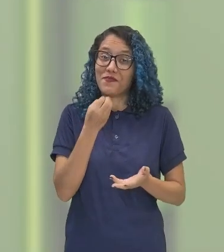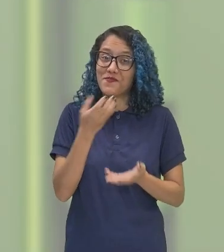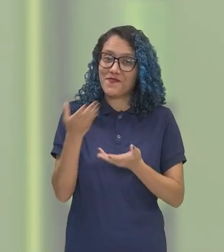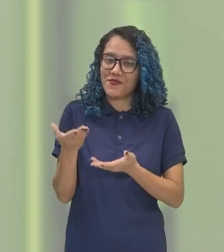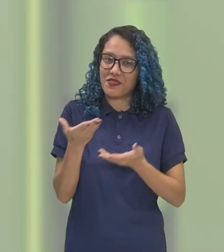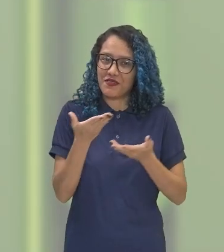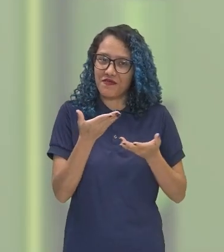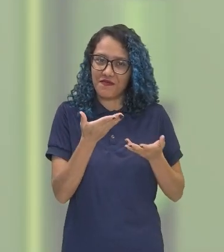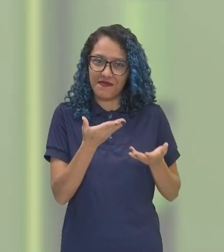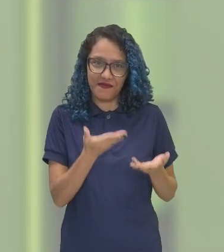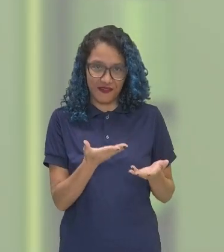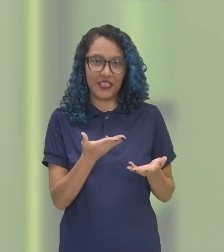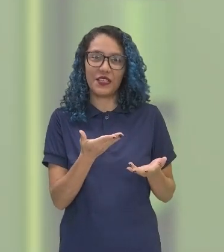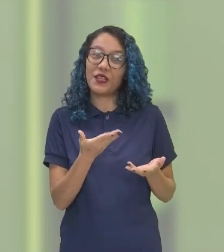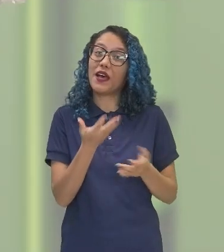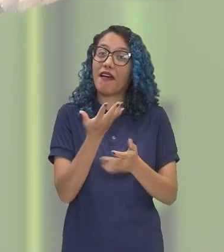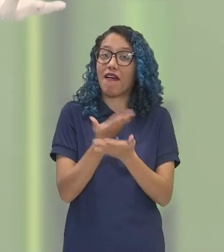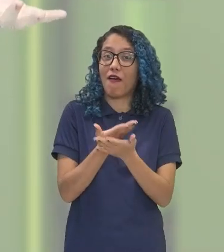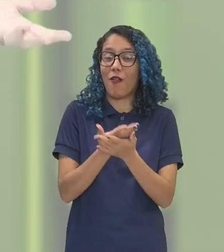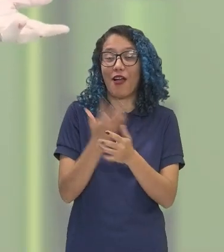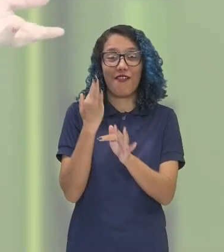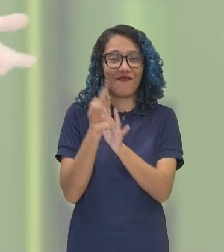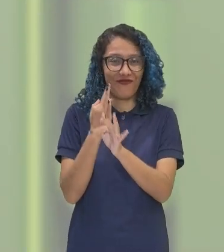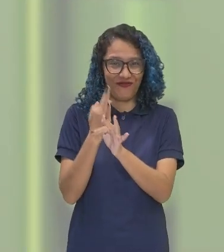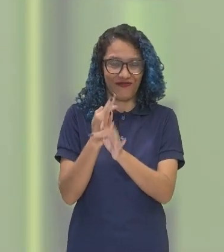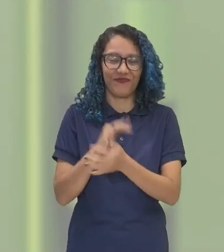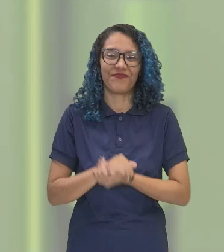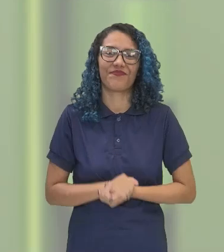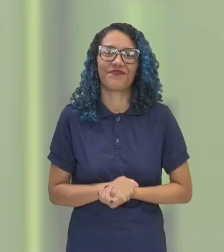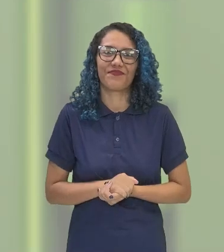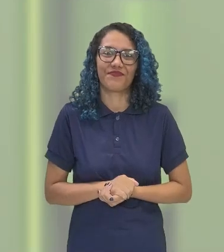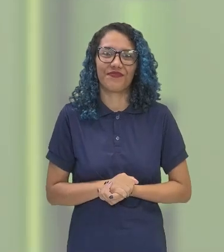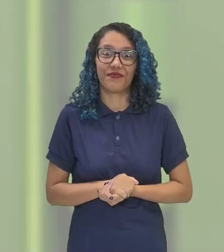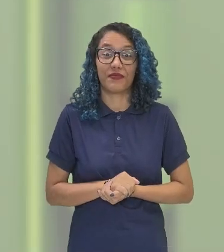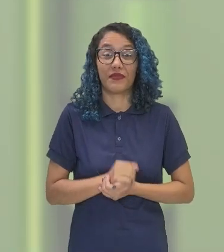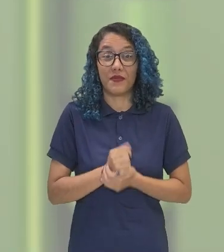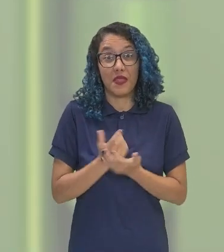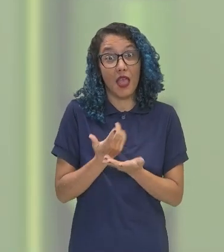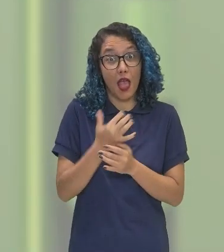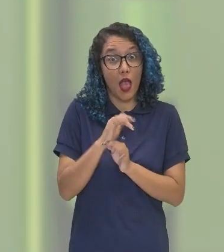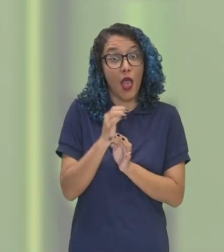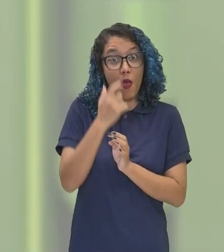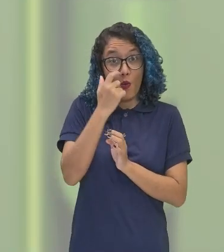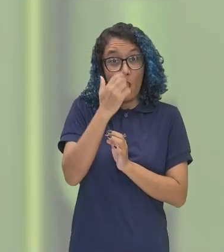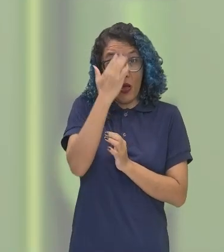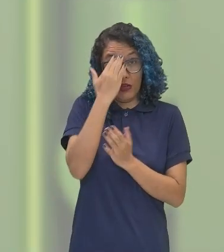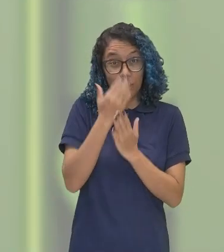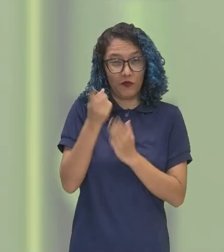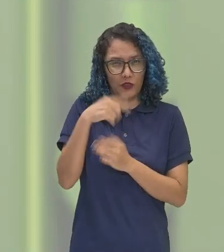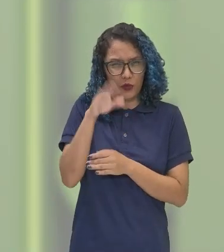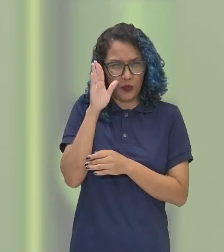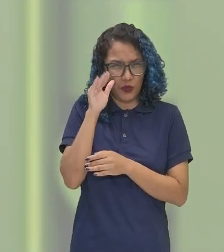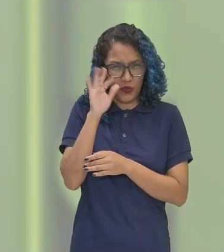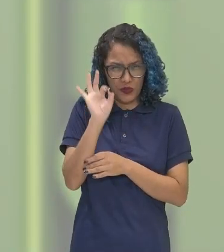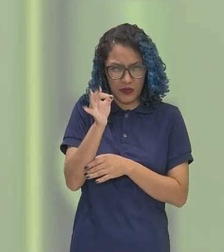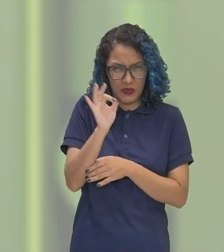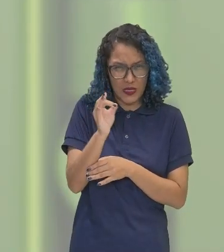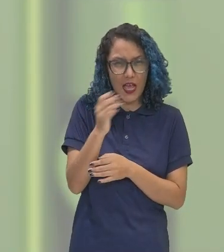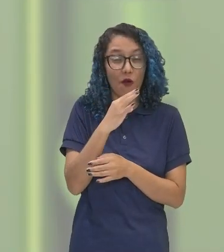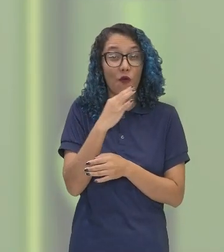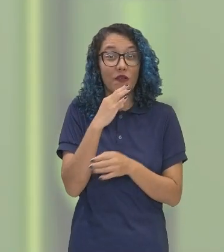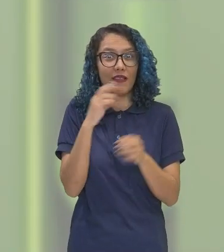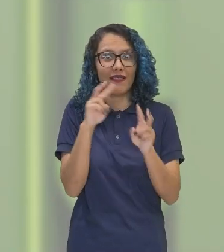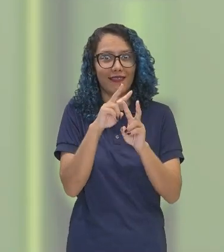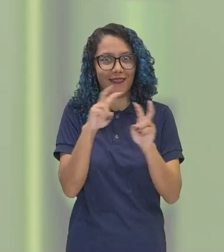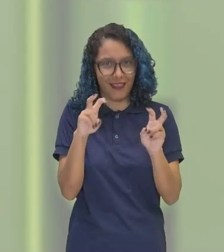ao nosso mundo da física. E eu acredito que vocês estejam curiosos para saber qual é o nosso